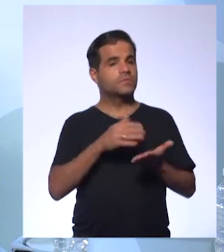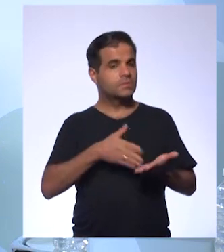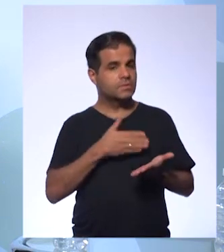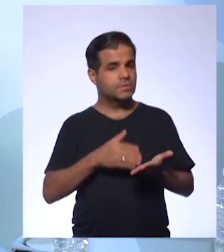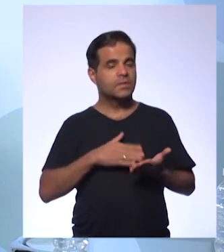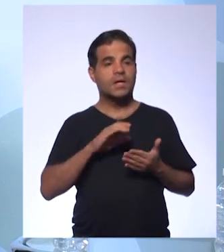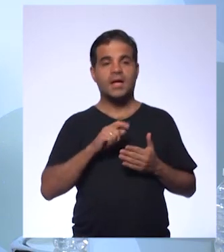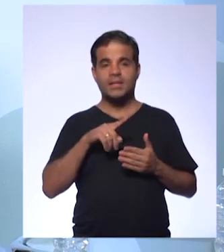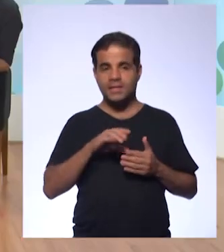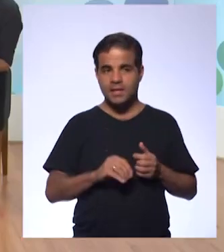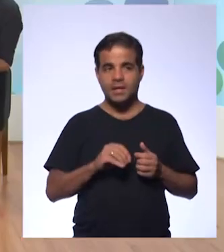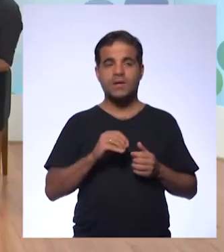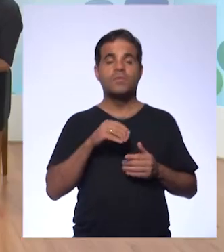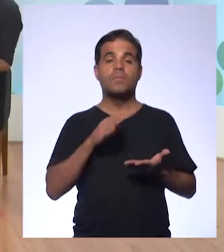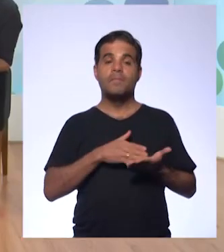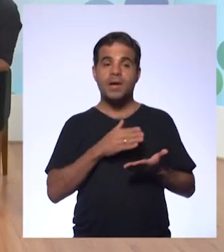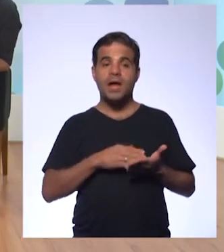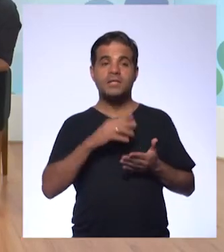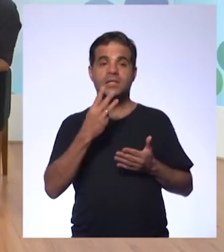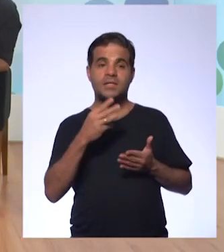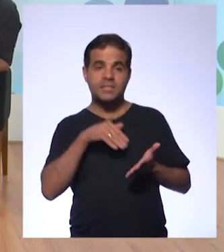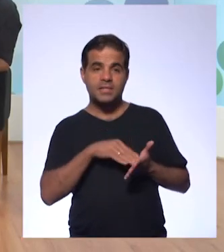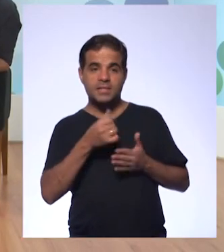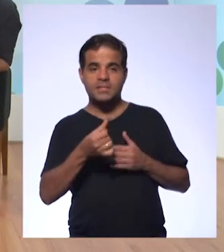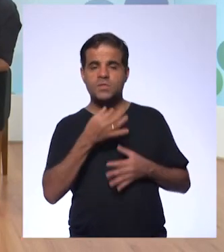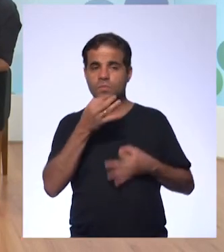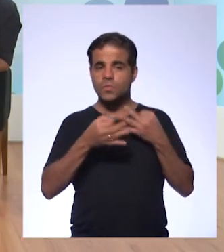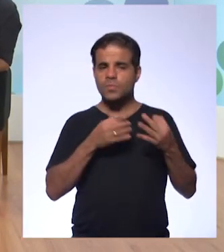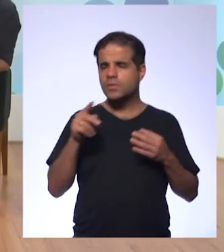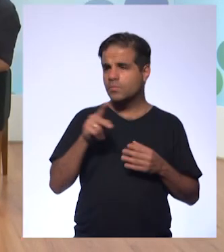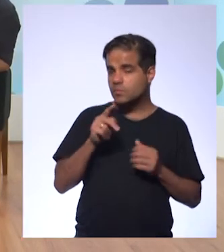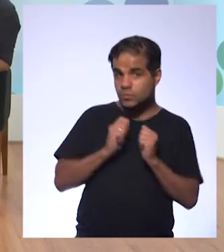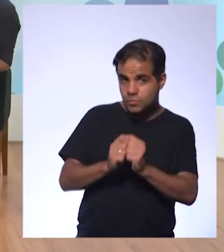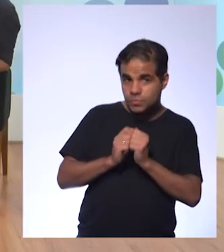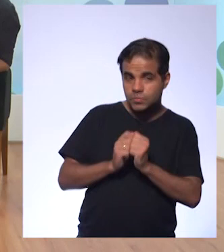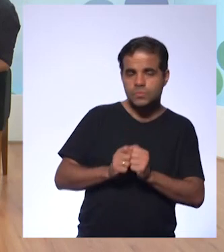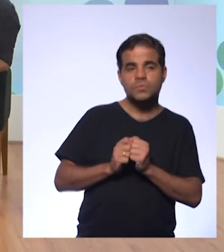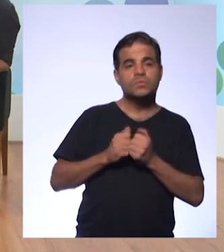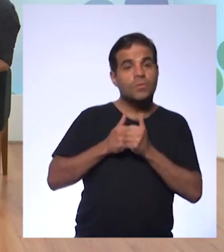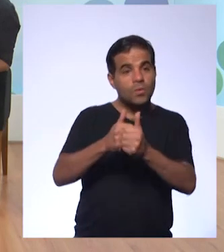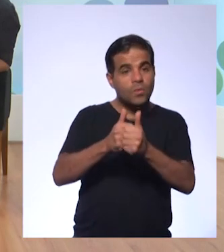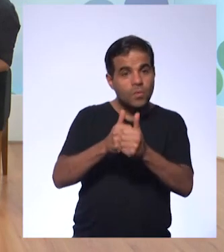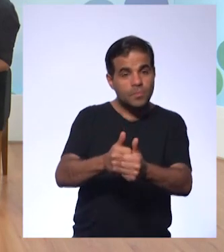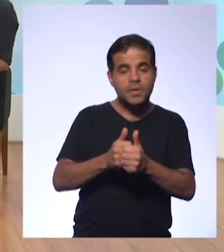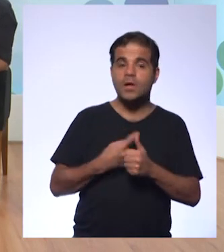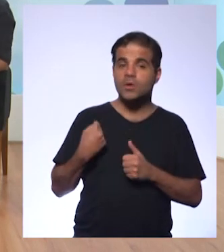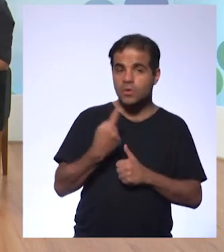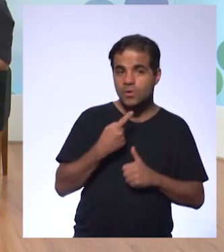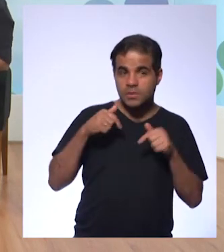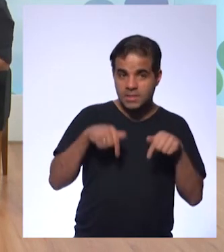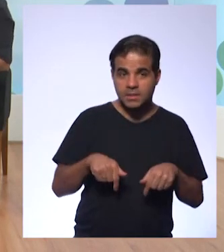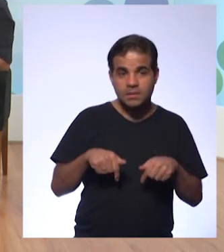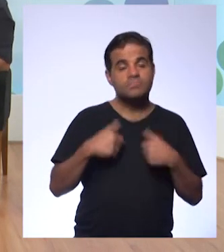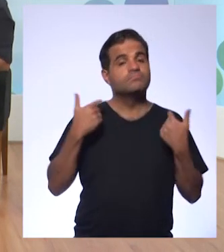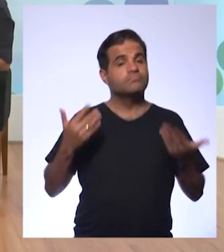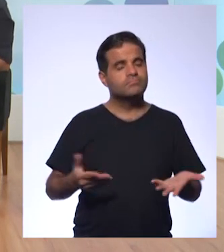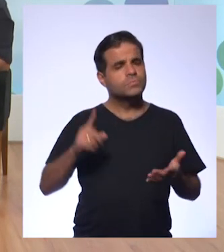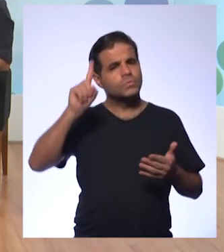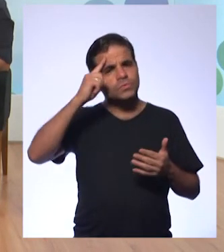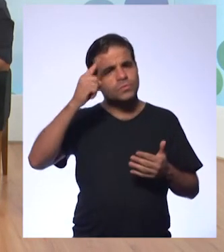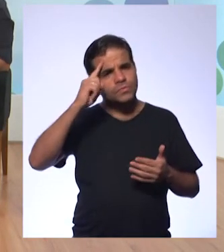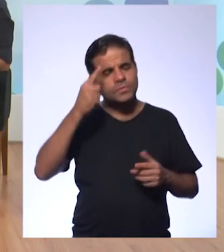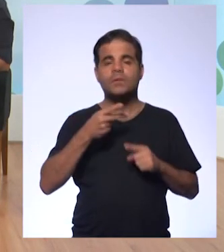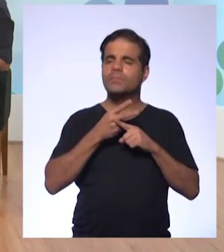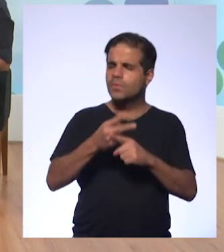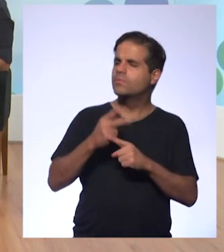da página 3 a 6. Vocês vão comentar aí com os professores de vocês, vão acompanhar com a gente, tá? E, dúvida,